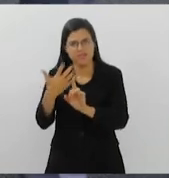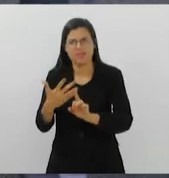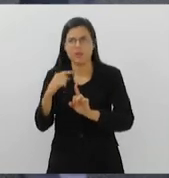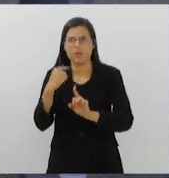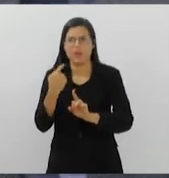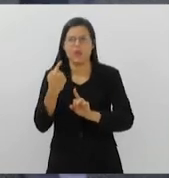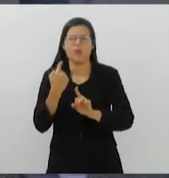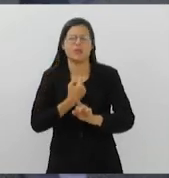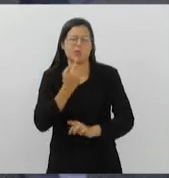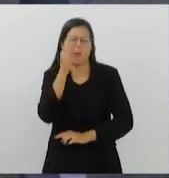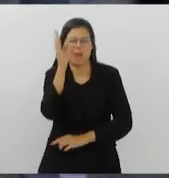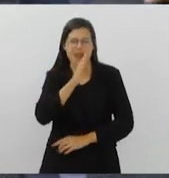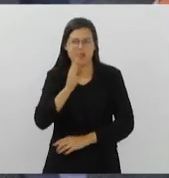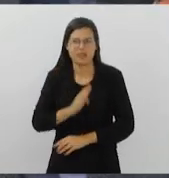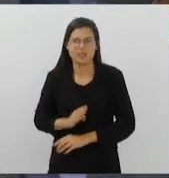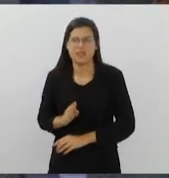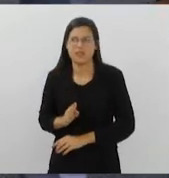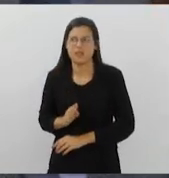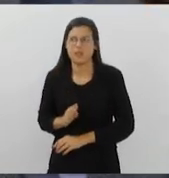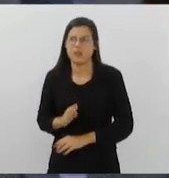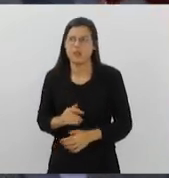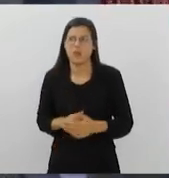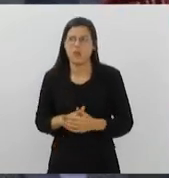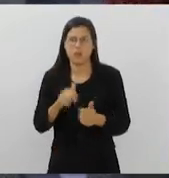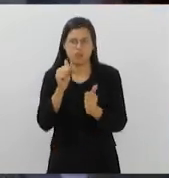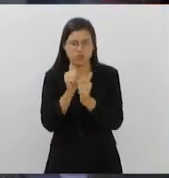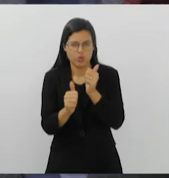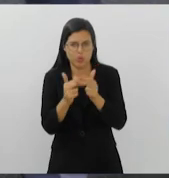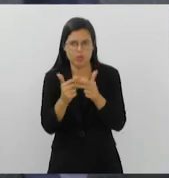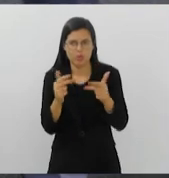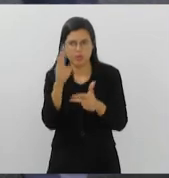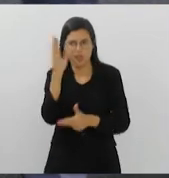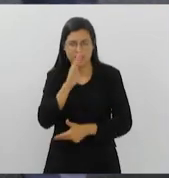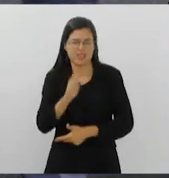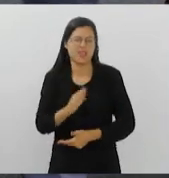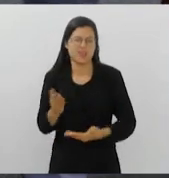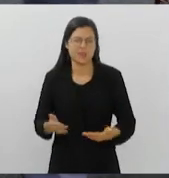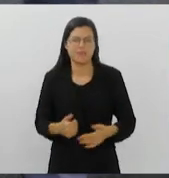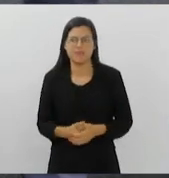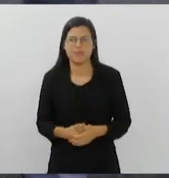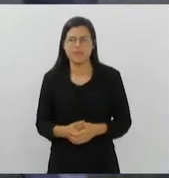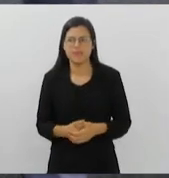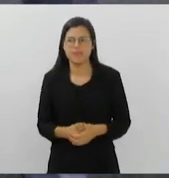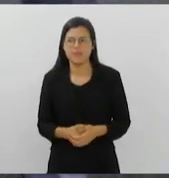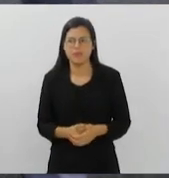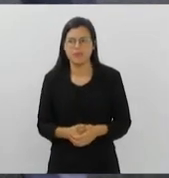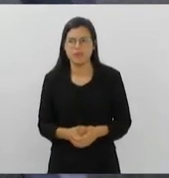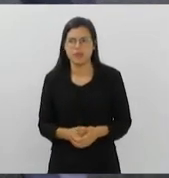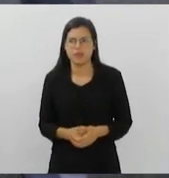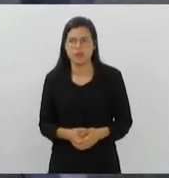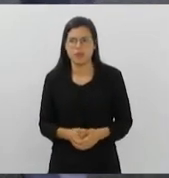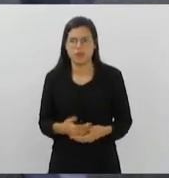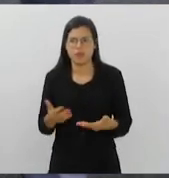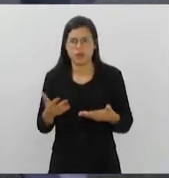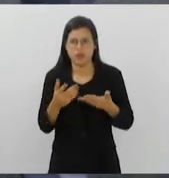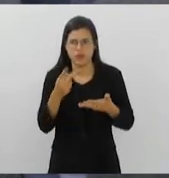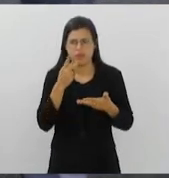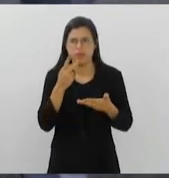o nosso país, honrando, né, o esporte brasileiro. E eu quero dizer e colocar, presidenta Tia Ju, que